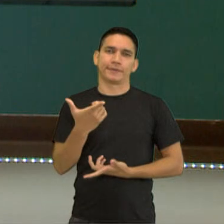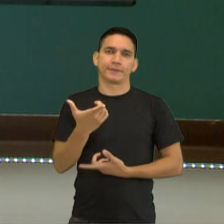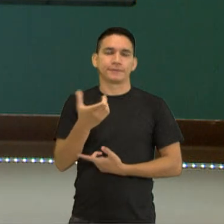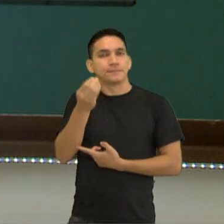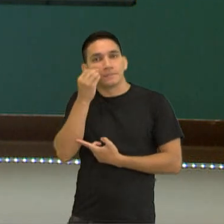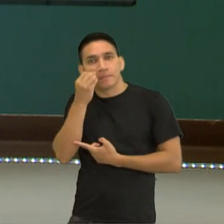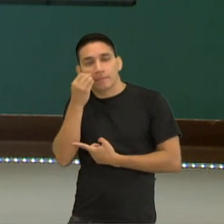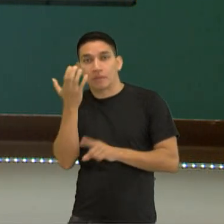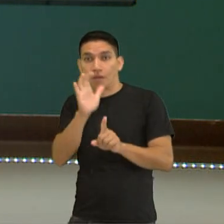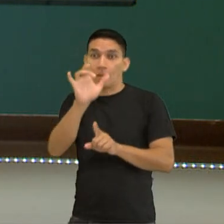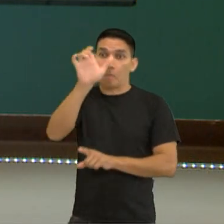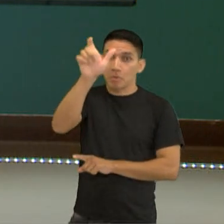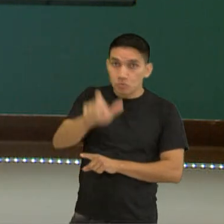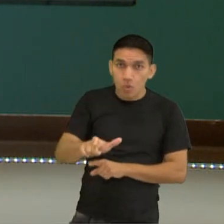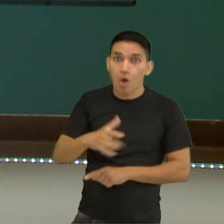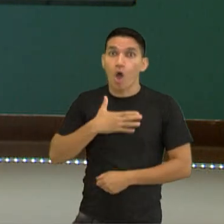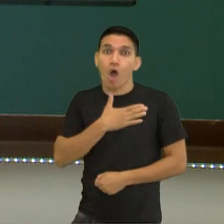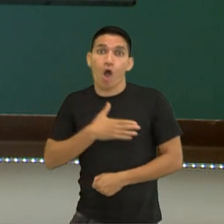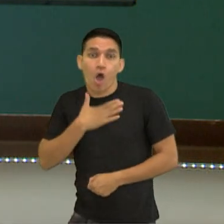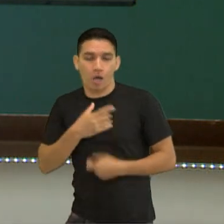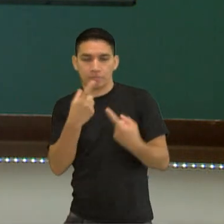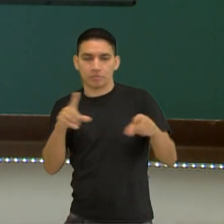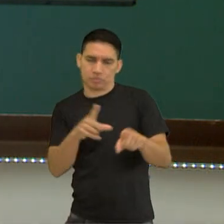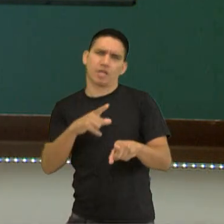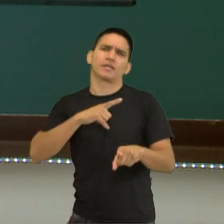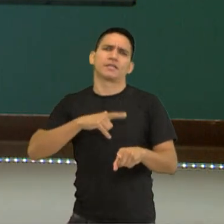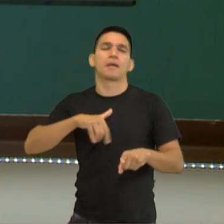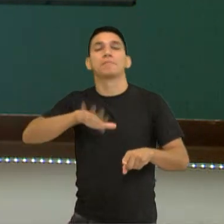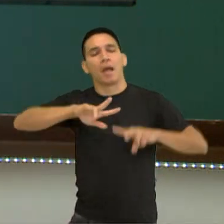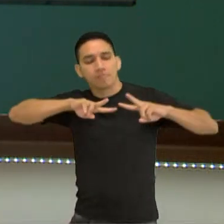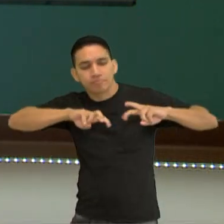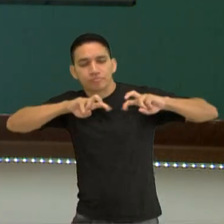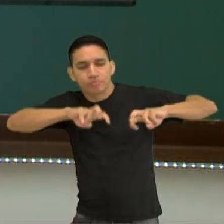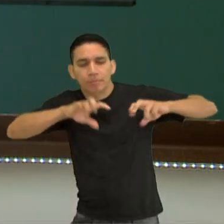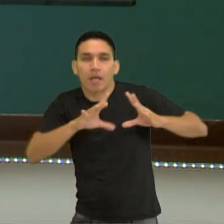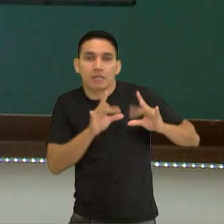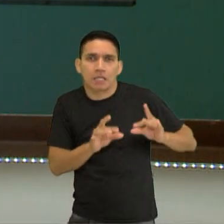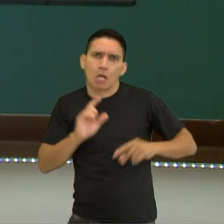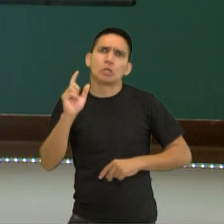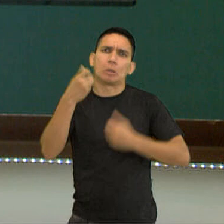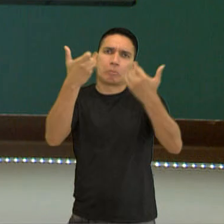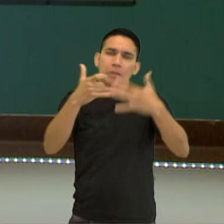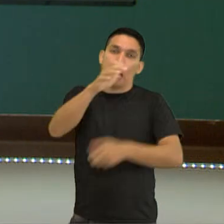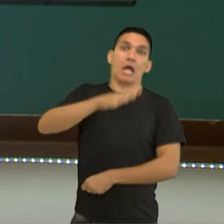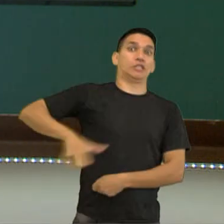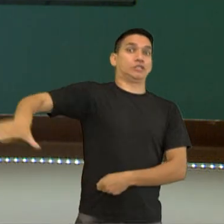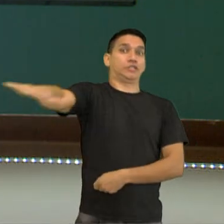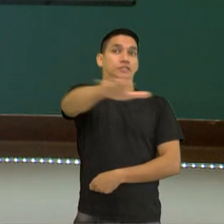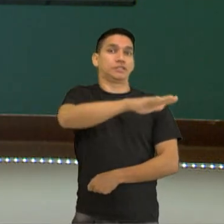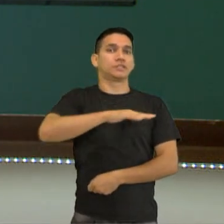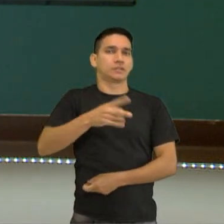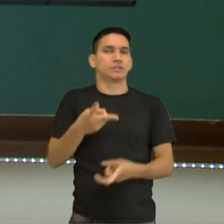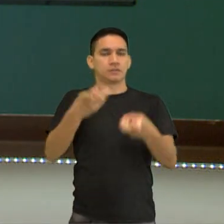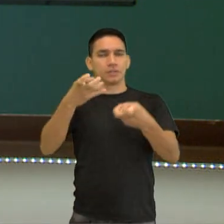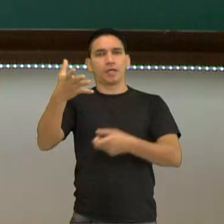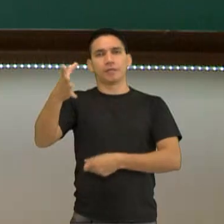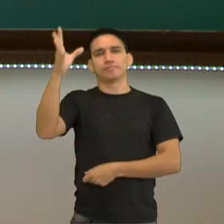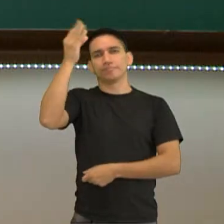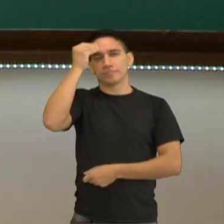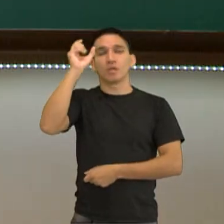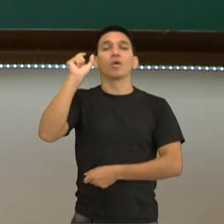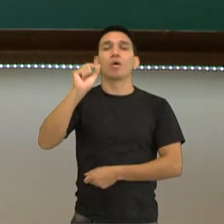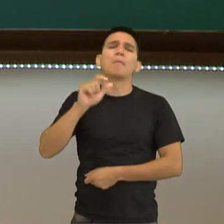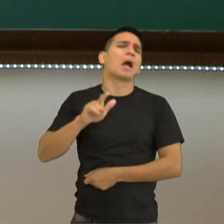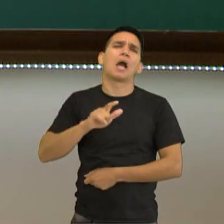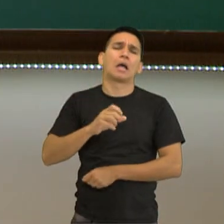quem gosta de estudar mais de música, aí tem muito mais riqueza de detalhe, né? A gente fala de uma maneira bem abrangente aqui, né? Mas o não impede que você